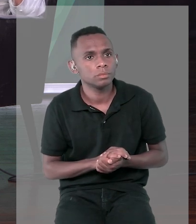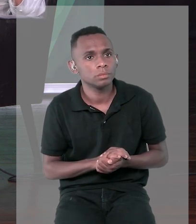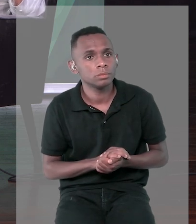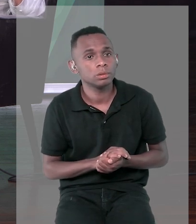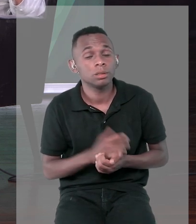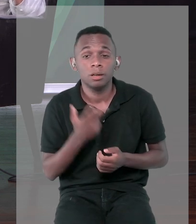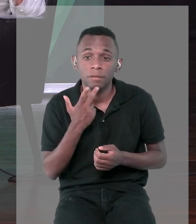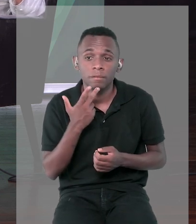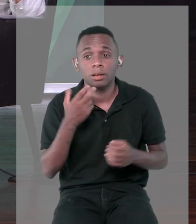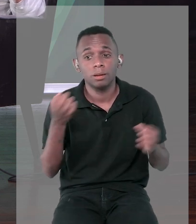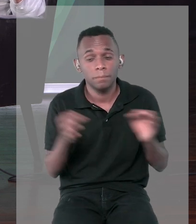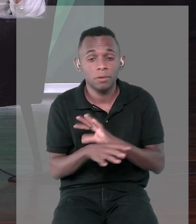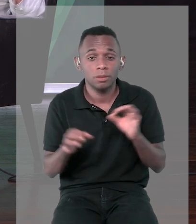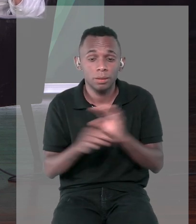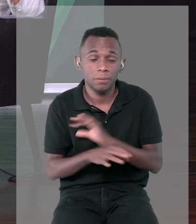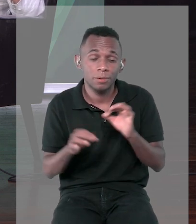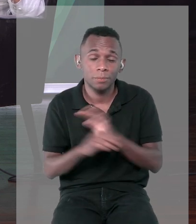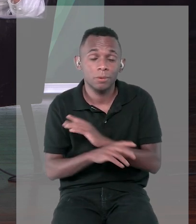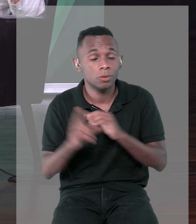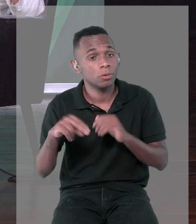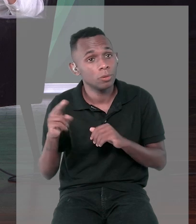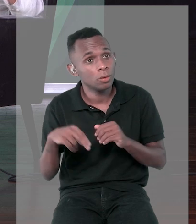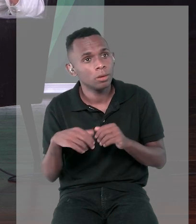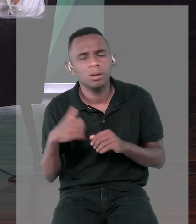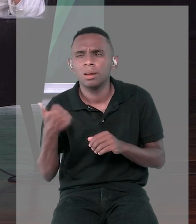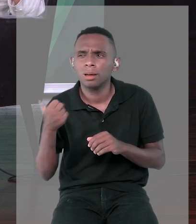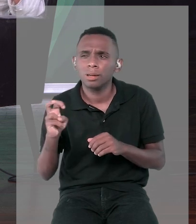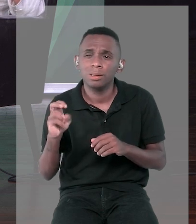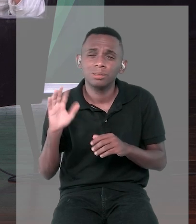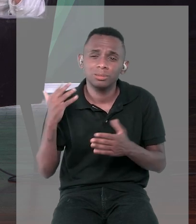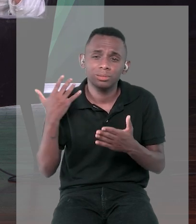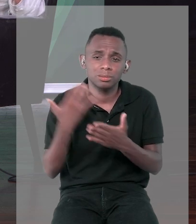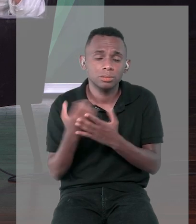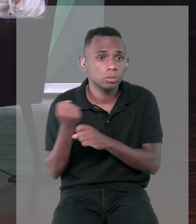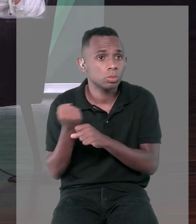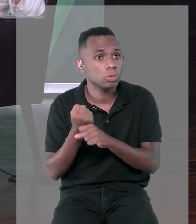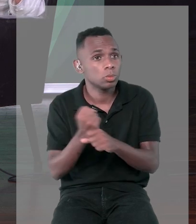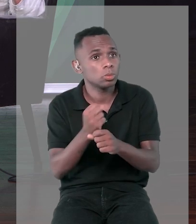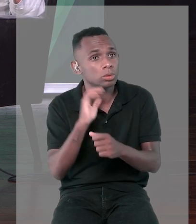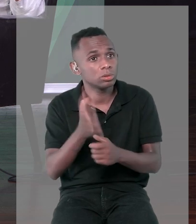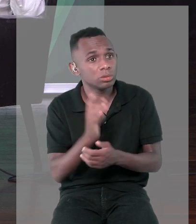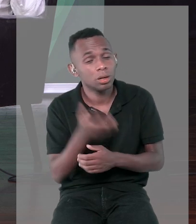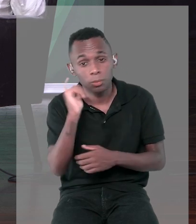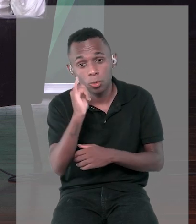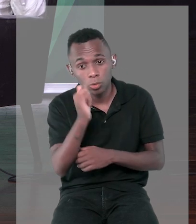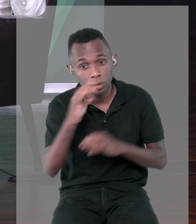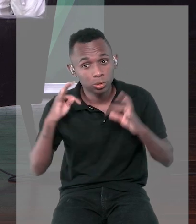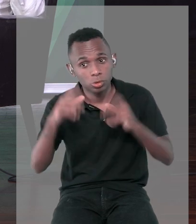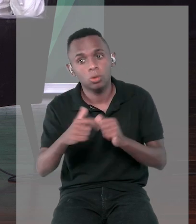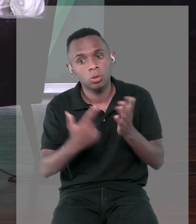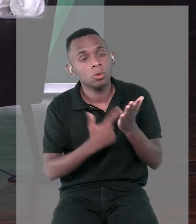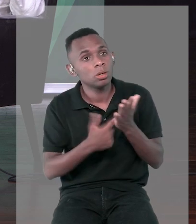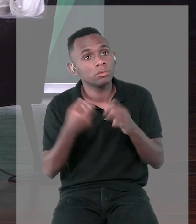fico falando que eu vou terminar e nunca termino esse livro, que é o da Elisa. Você não aguenta mais ouvir falar nisso. Você já conhece o livro todo, já me contou a história toda, mas o